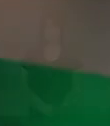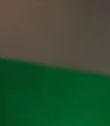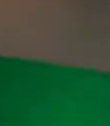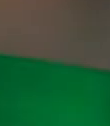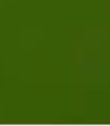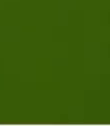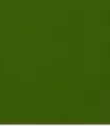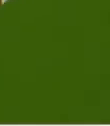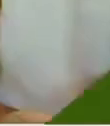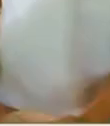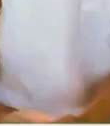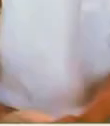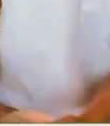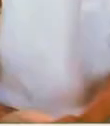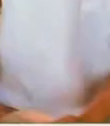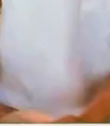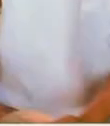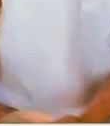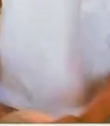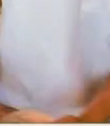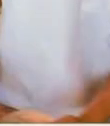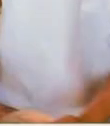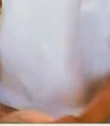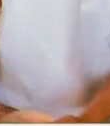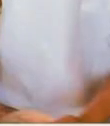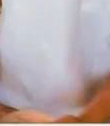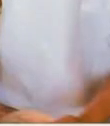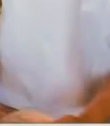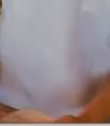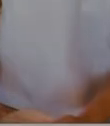E aí